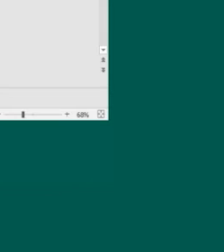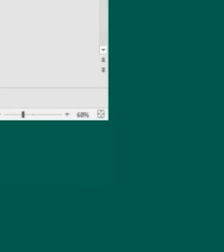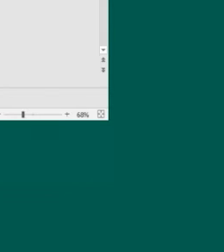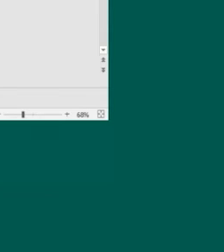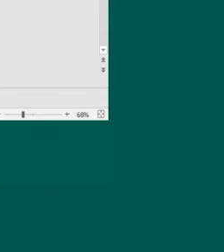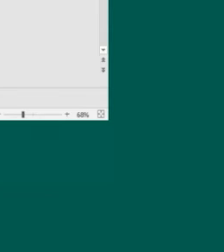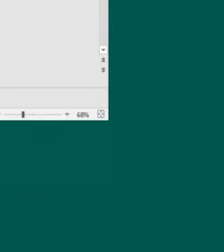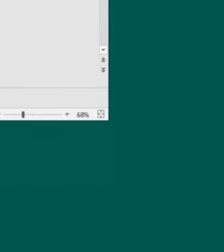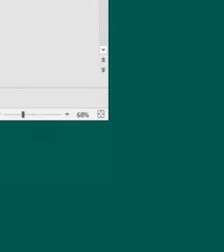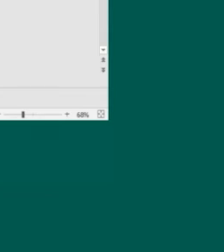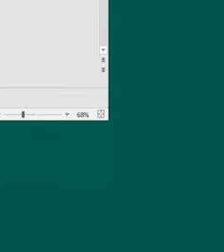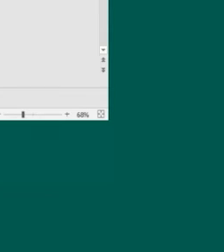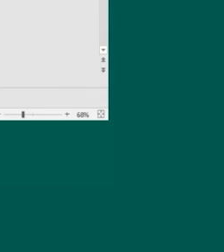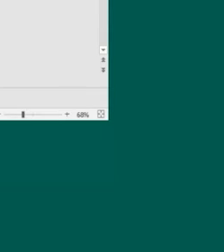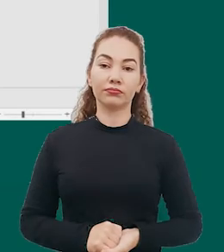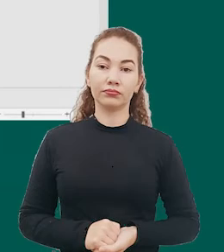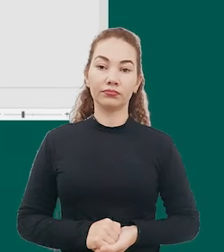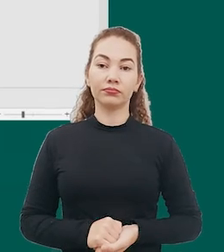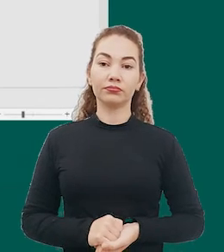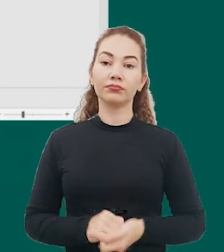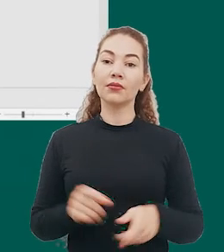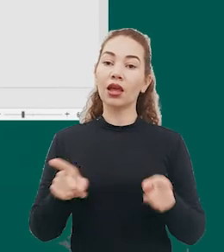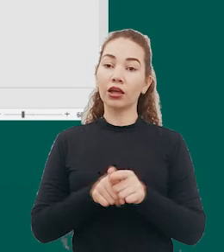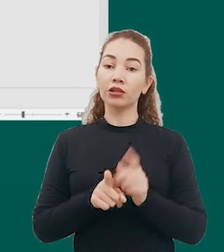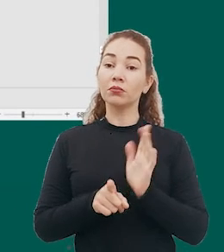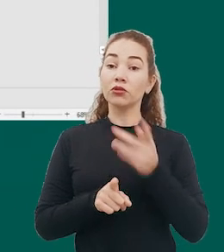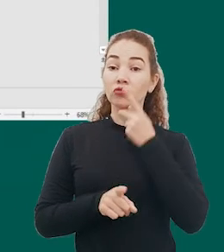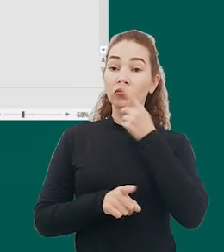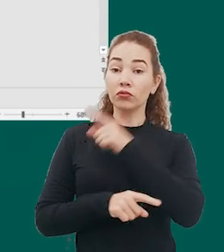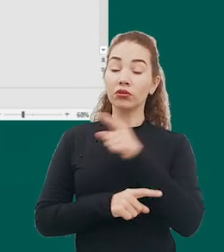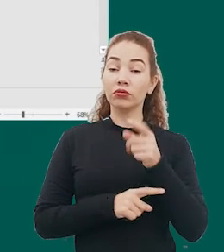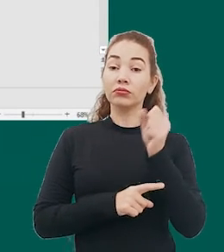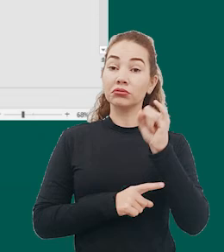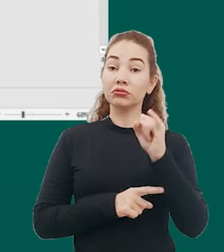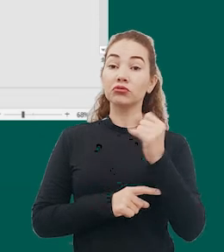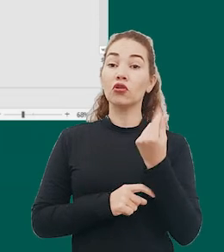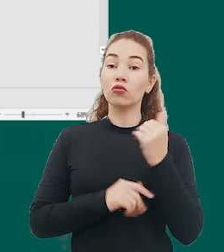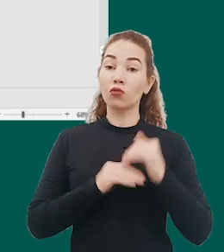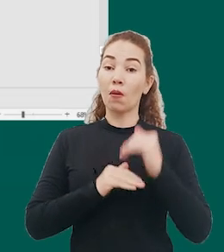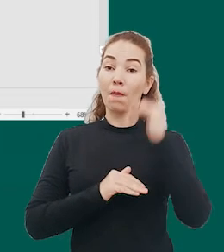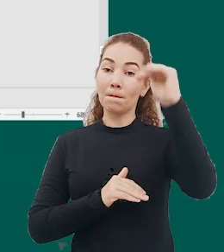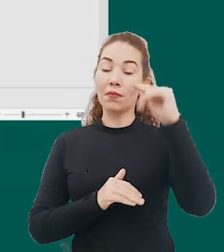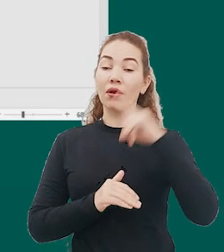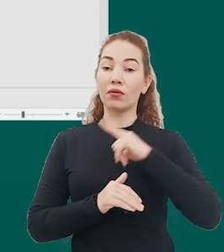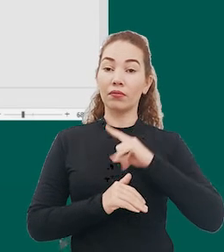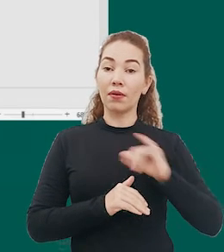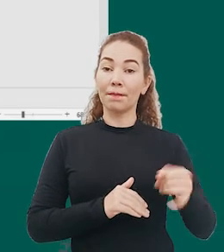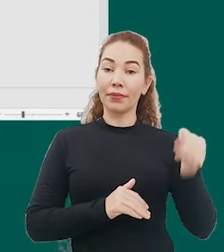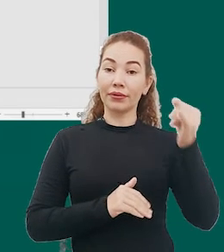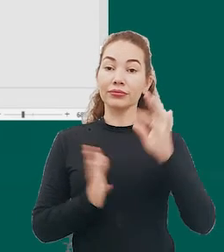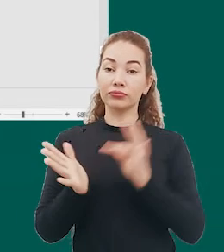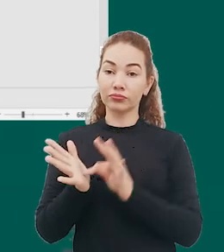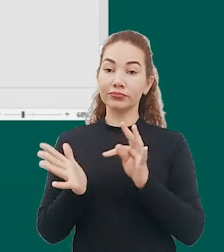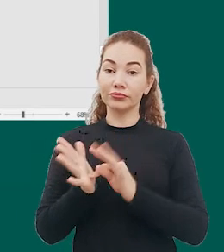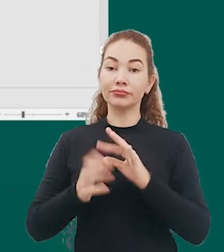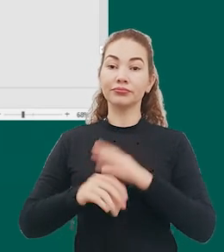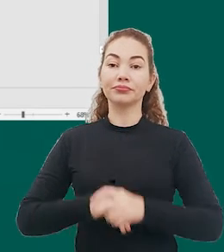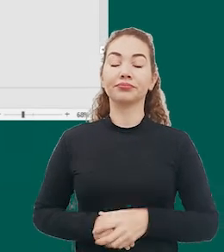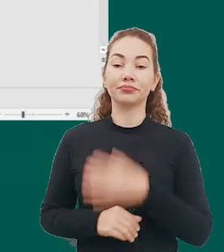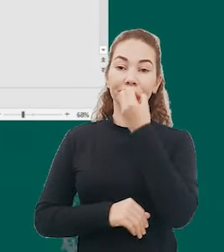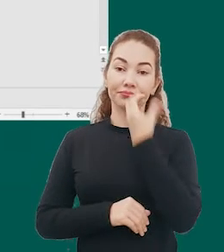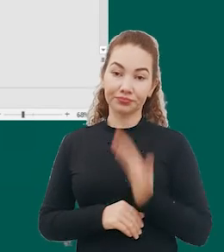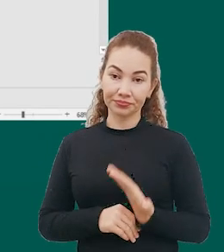Ok. E aqui, né, conforme eu já comentei com vocês, se o valor ficou acima, vai daí para rendimentos tributáveis.